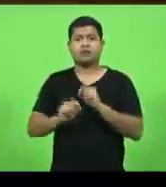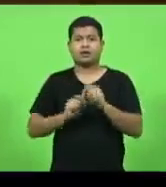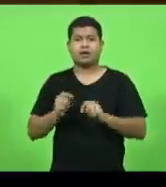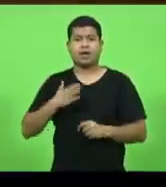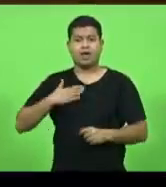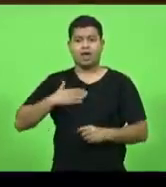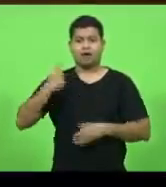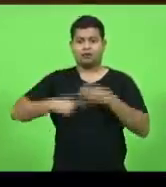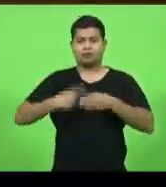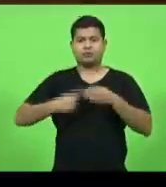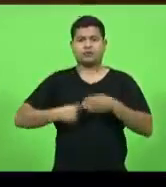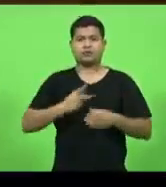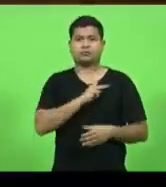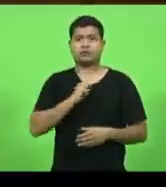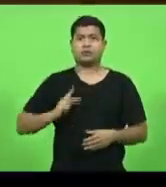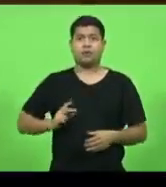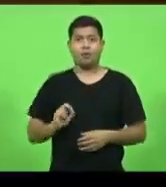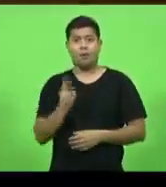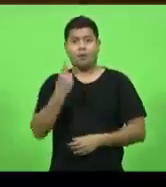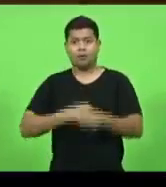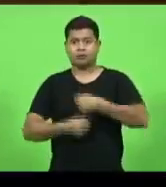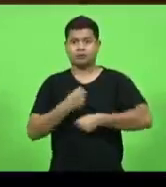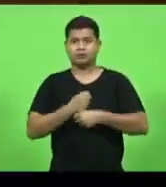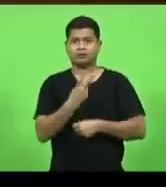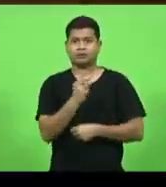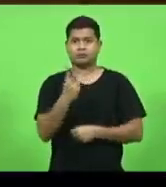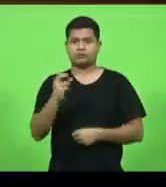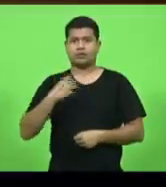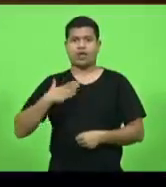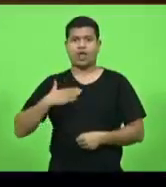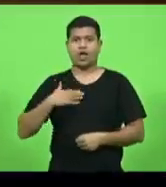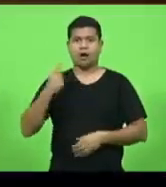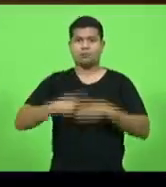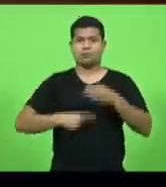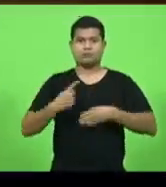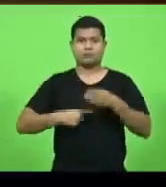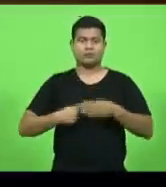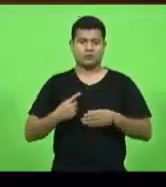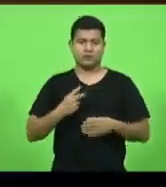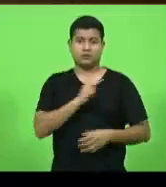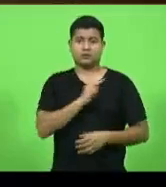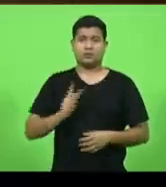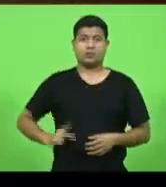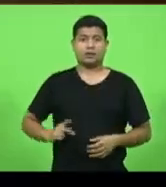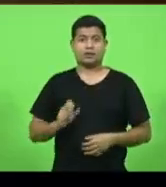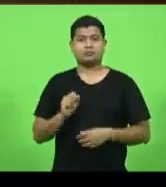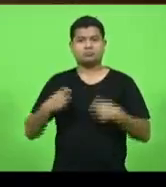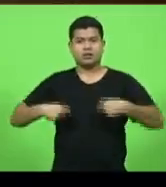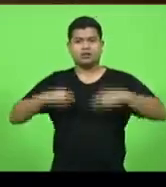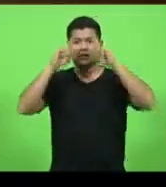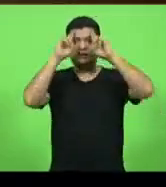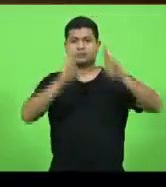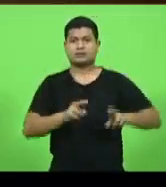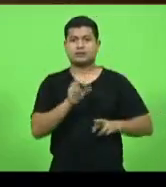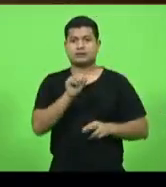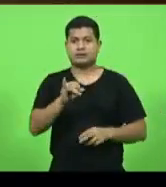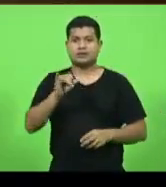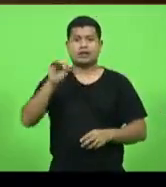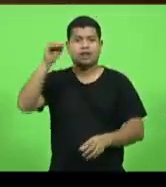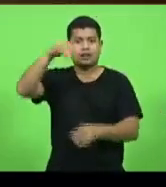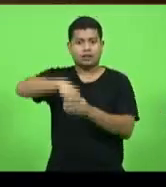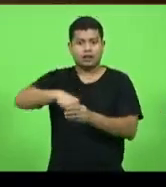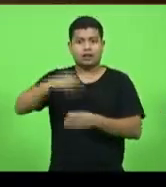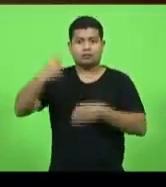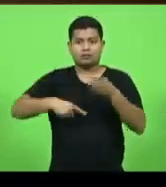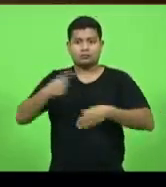ou que presidi até o ano passado, seja respeitada. Se está na comissão de educação, primeiro a